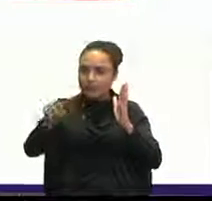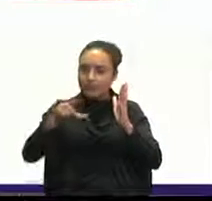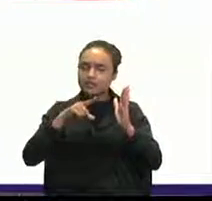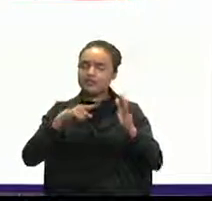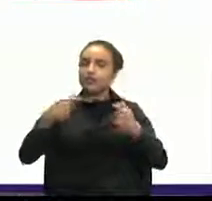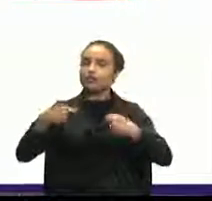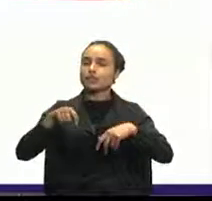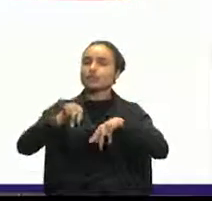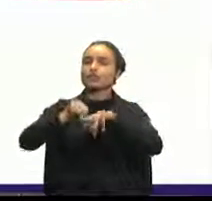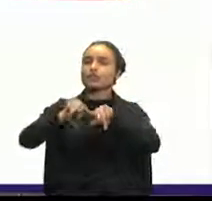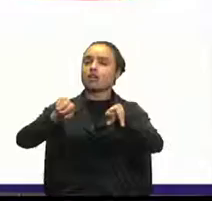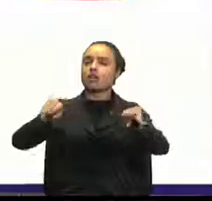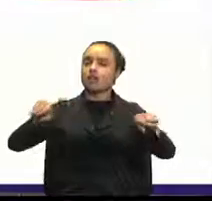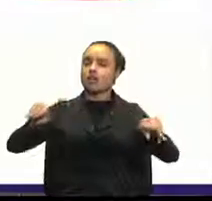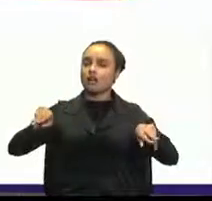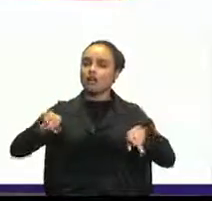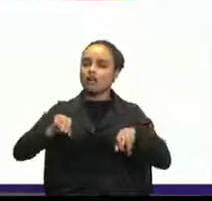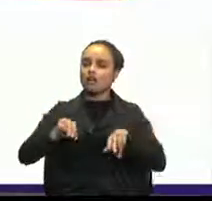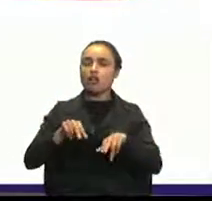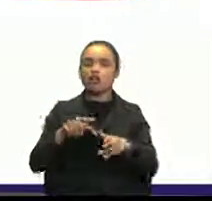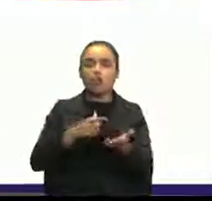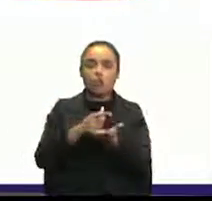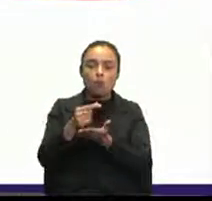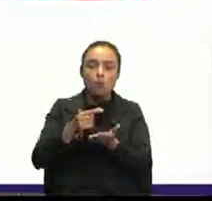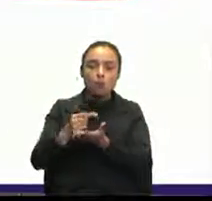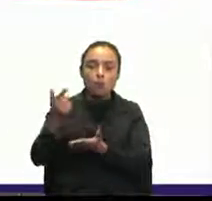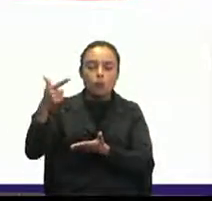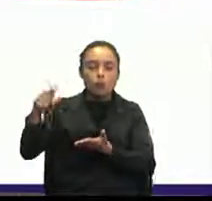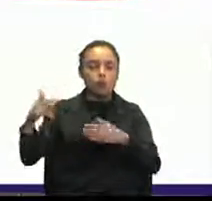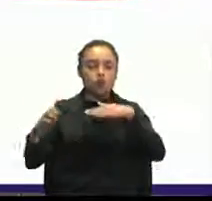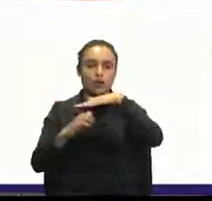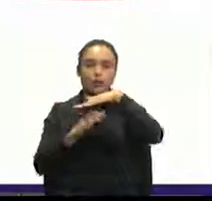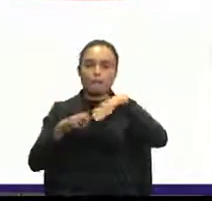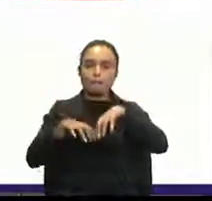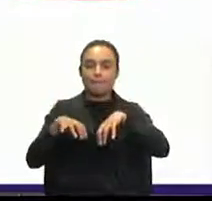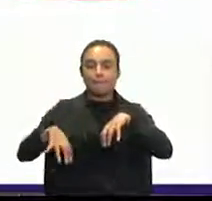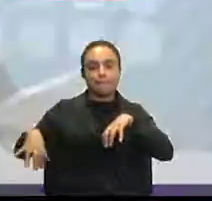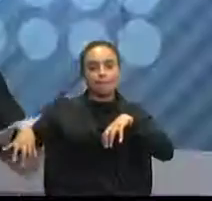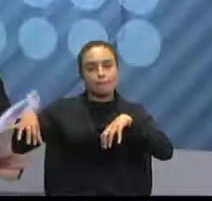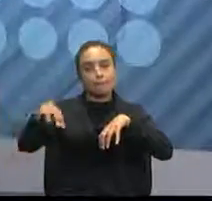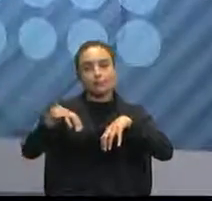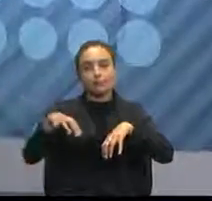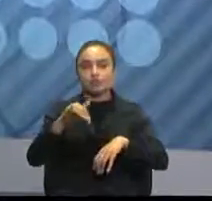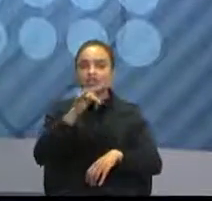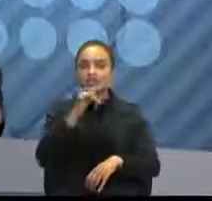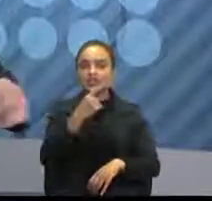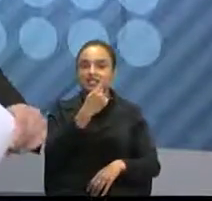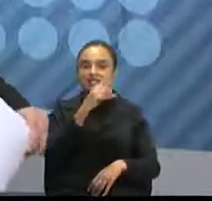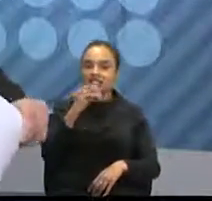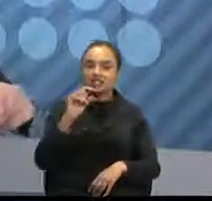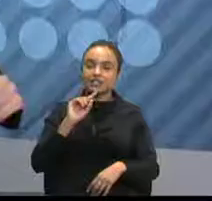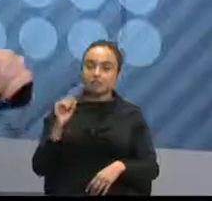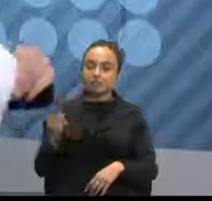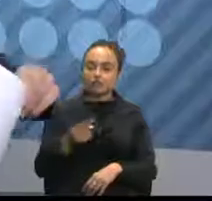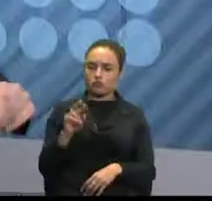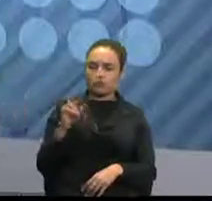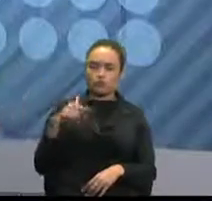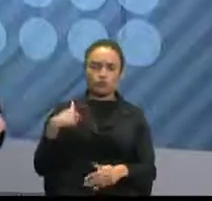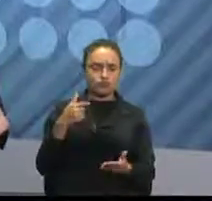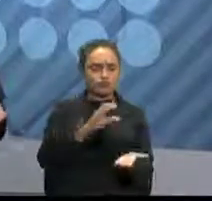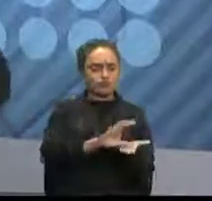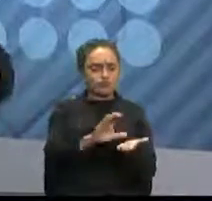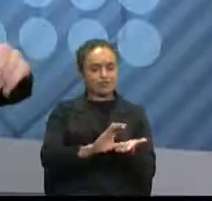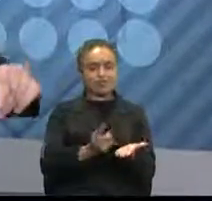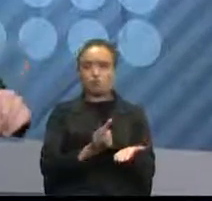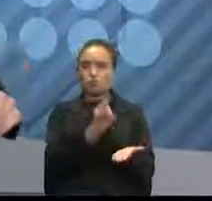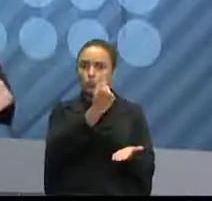diversificar ou seja comprar ações também de outras empresas só tem 1 100 mil reais para investir só no instituto em uma ação que uma